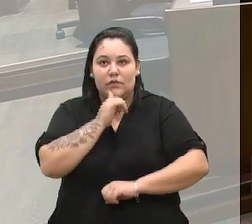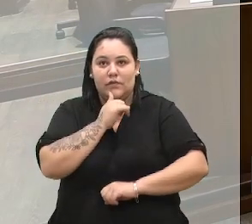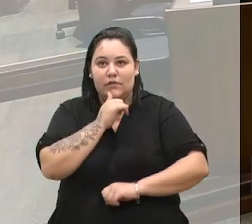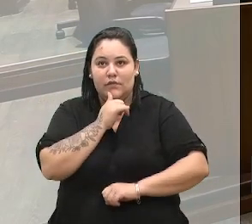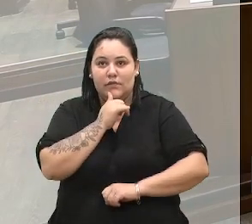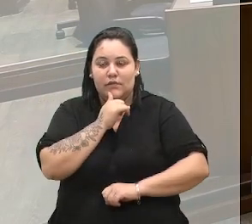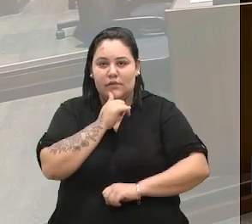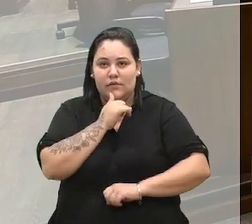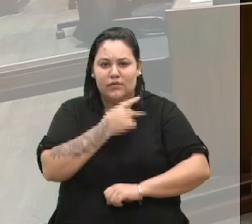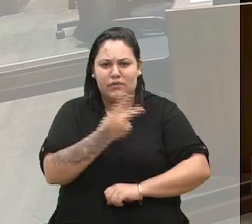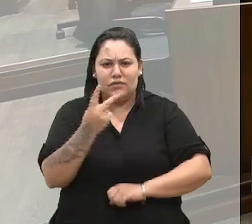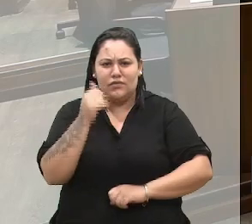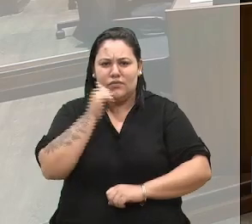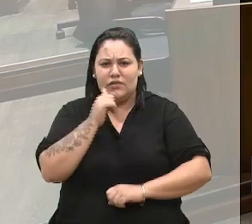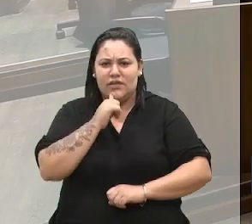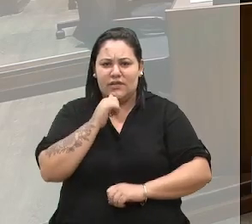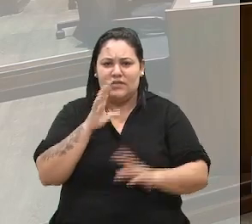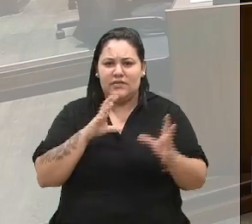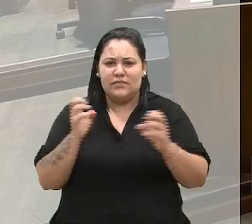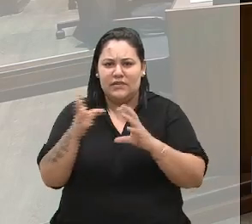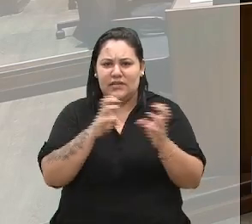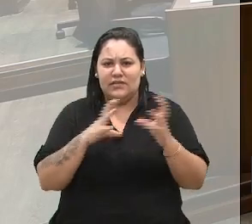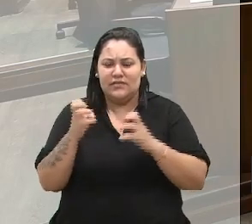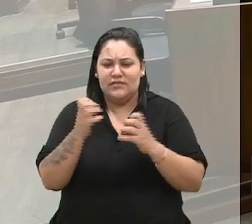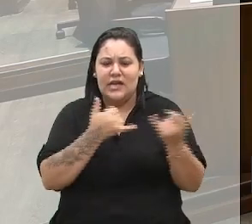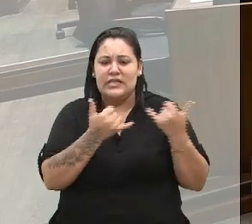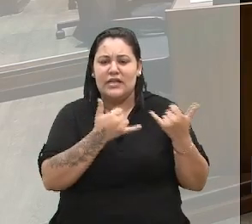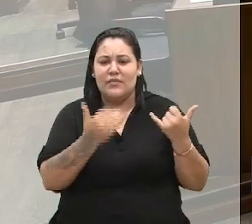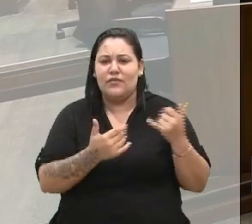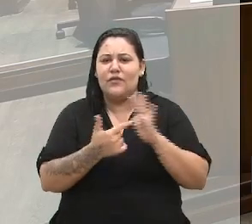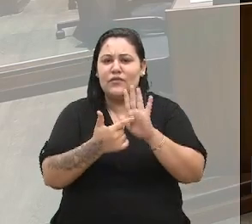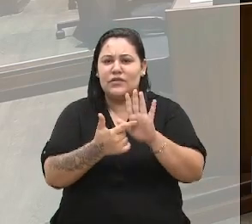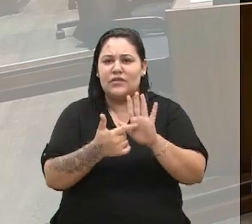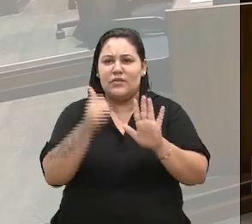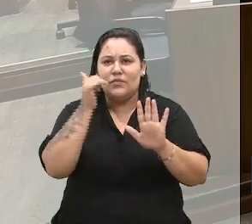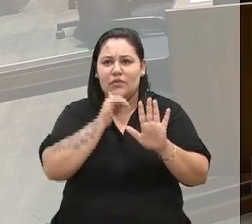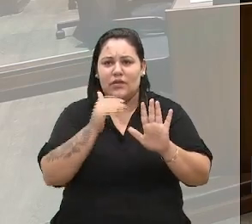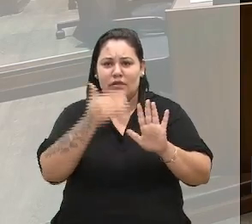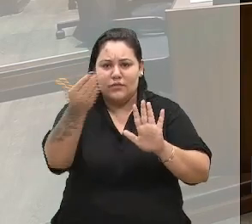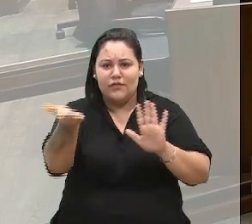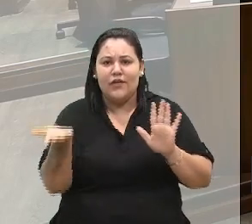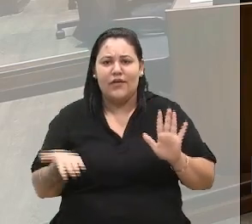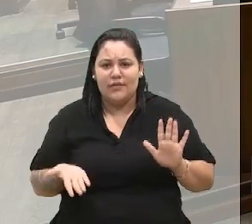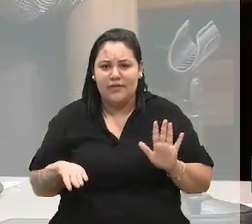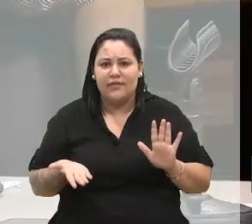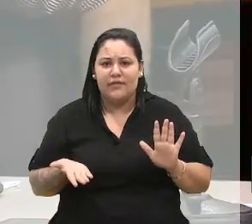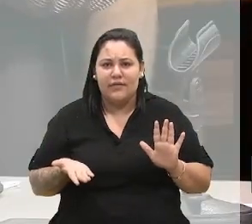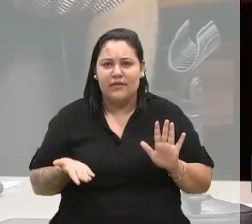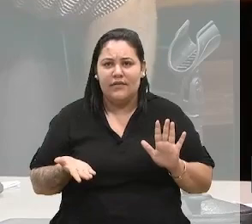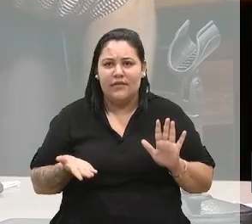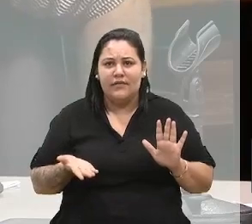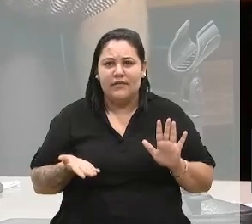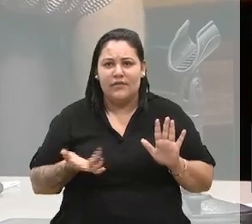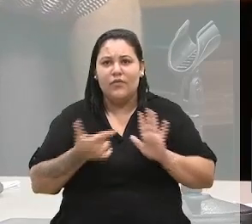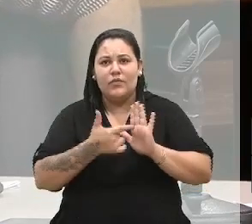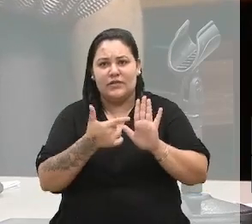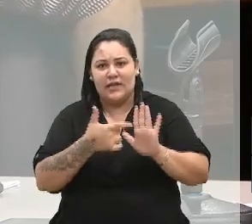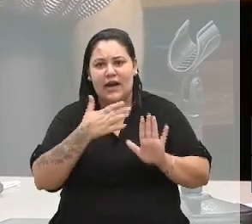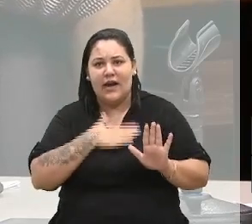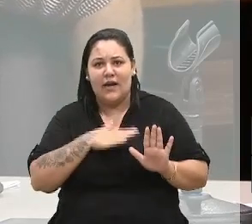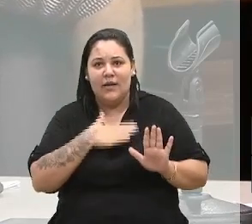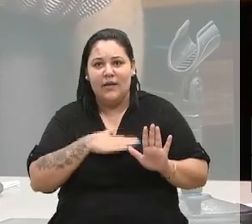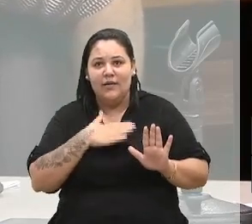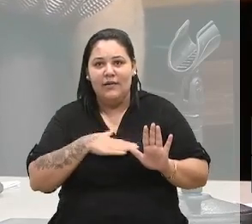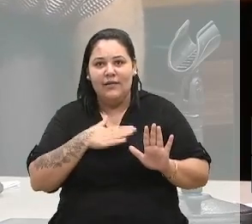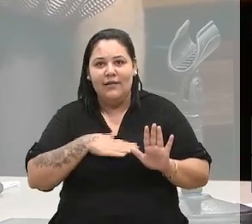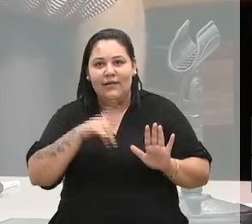aqui brigando, que exemplo que vão dar para as mulheres ali fora, né? Então, muita calma. Ou para nós homens também, né? Vamos mostrar calma, vamos se dar um abraço no final